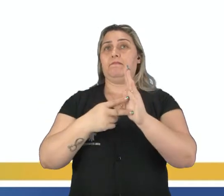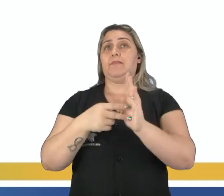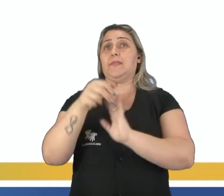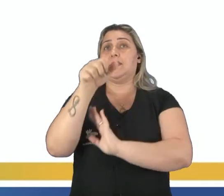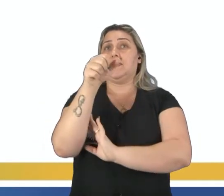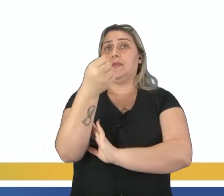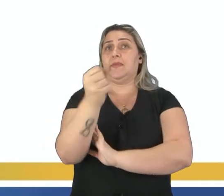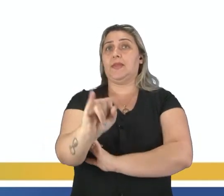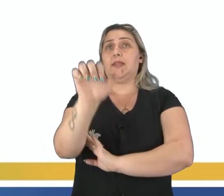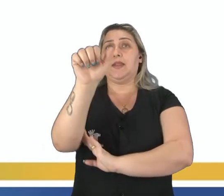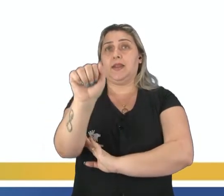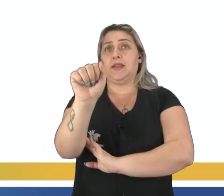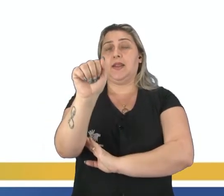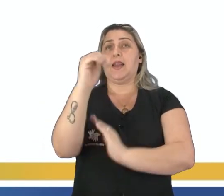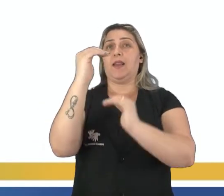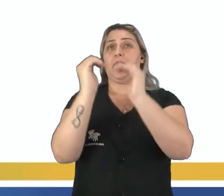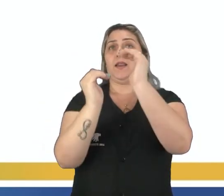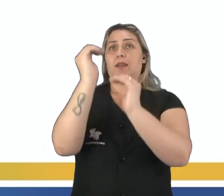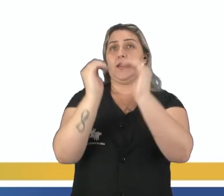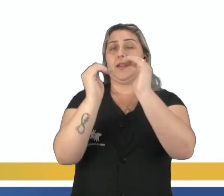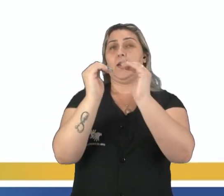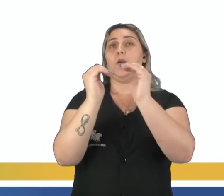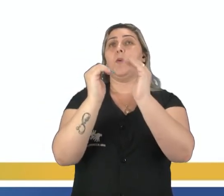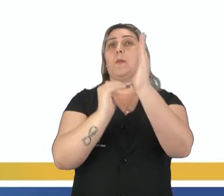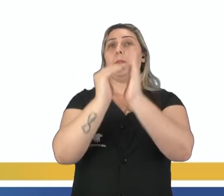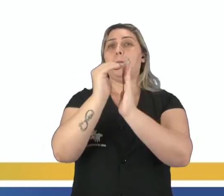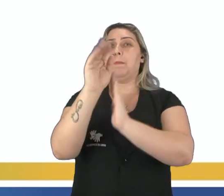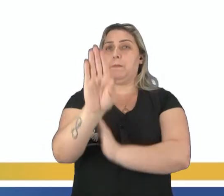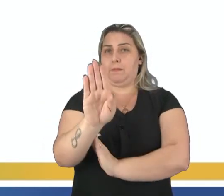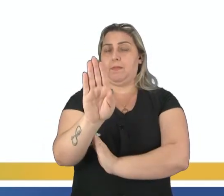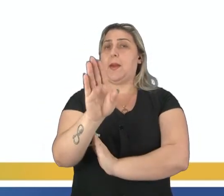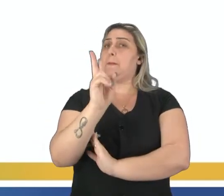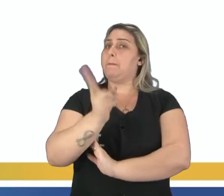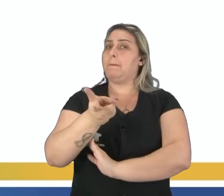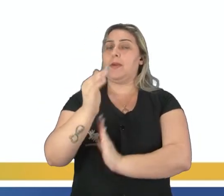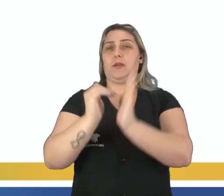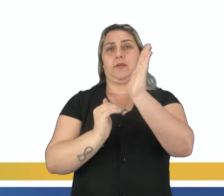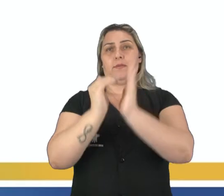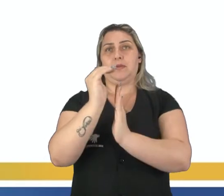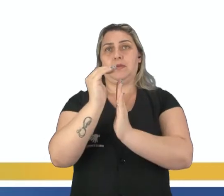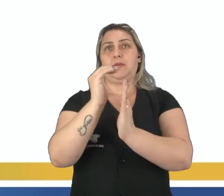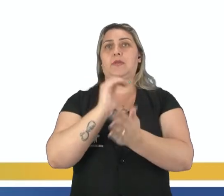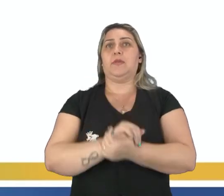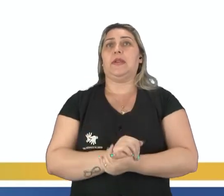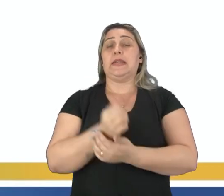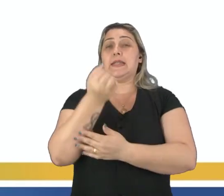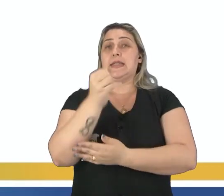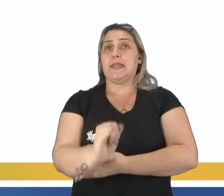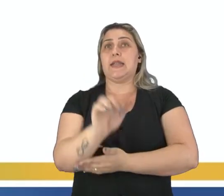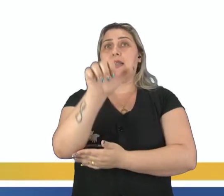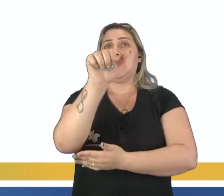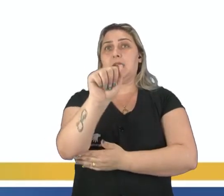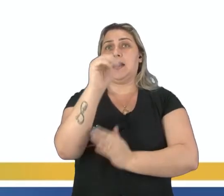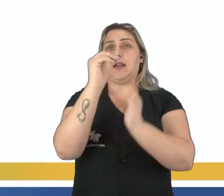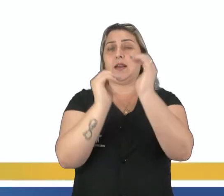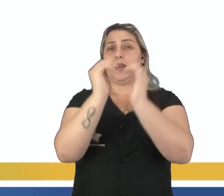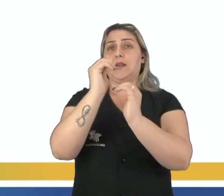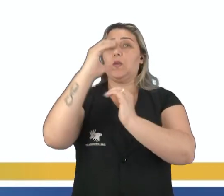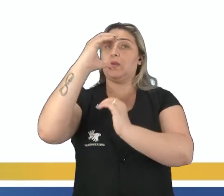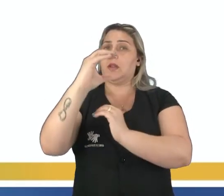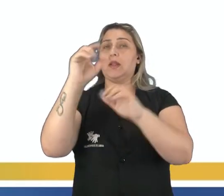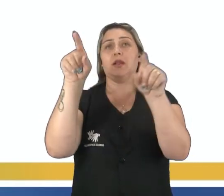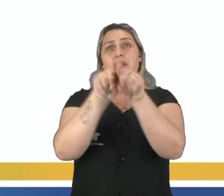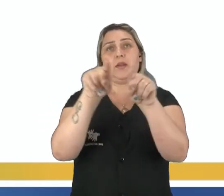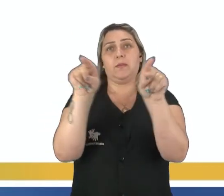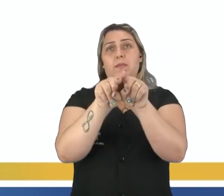diz assim: se A está em equilíbrio térmico com B, ou seja, a mesma temperatura, né? E se A está em equilíbrio térmico com